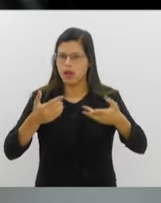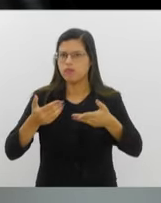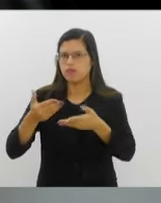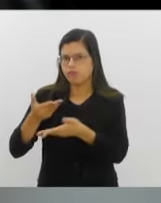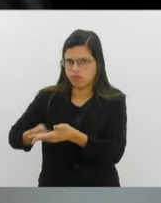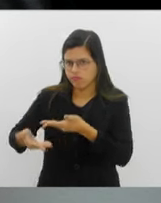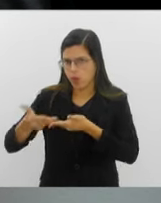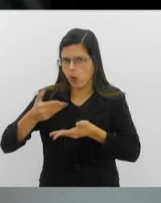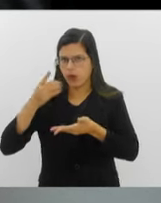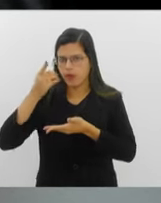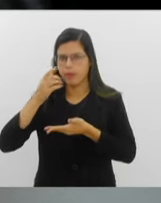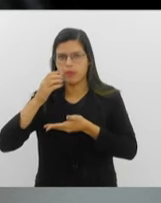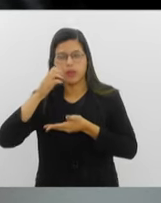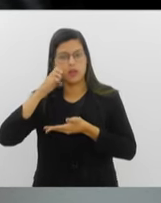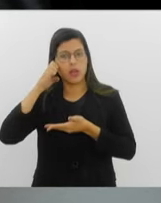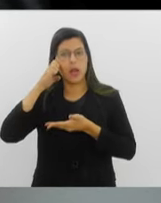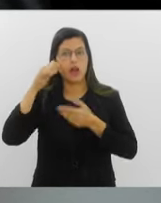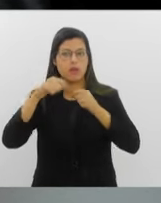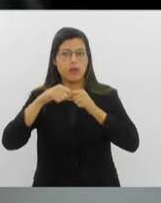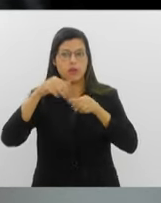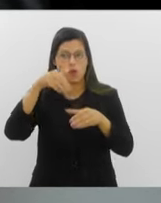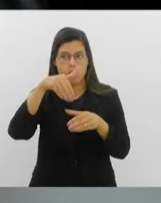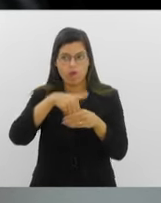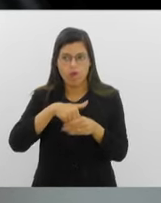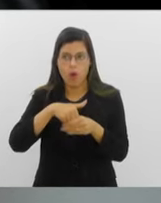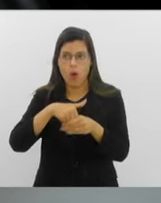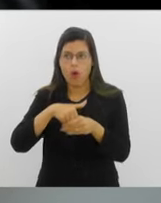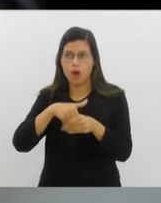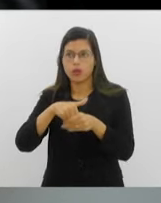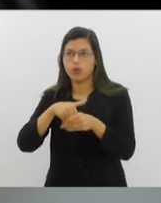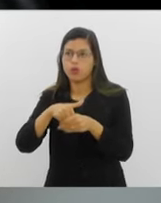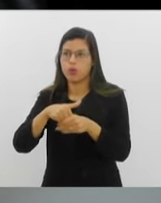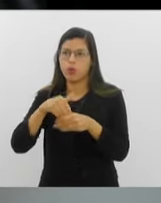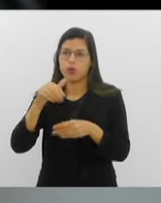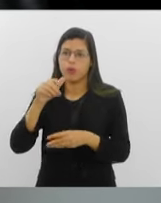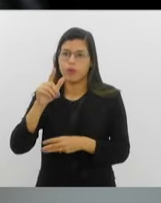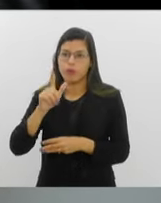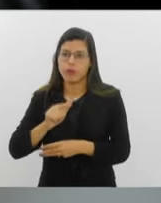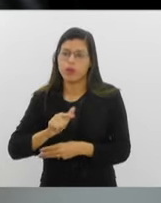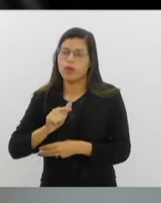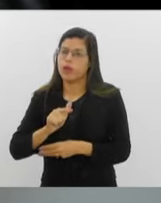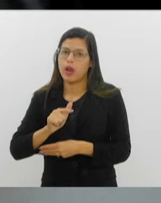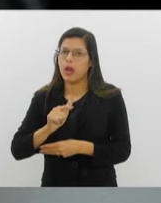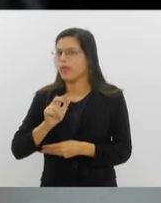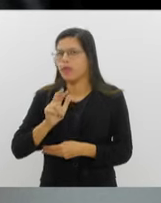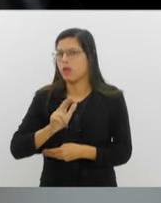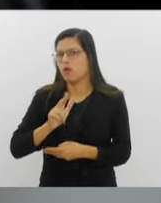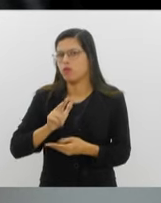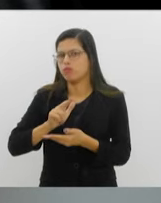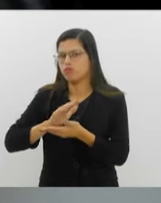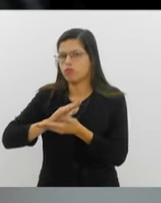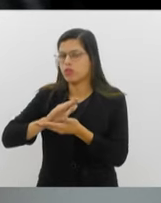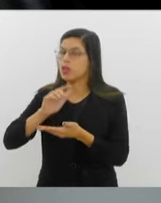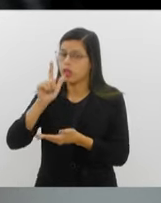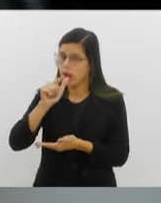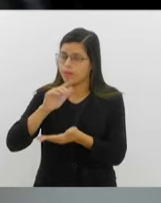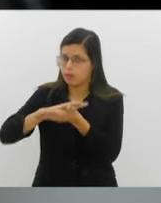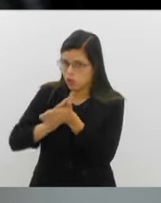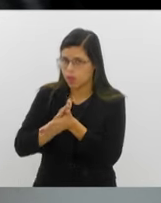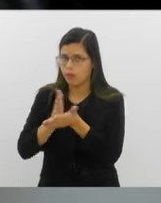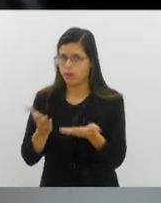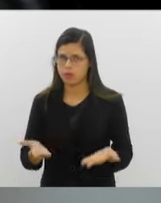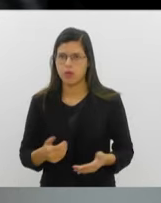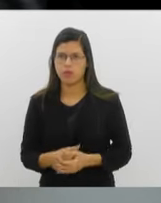base nesse princípio da não discriminação, né, que eu não sei se eu vou chegar a votar, mas se eu chegar eu acompanho, acho que talvez isso também consensualize com o deputado Luiz Paulo. Vê aí se